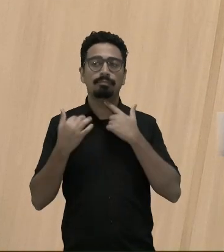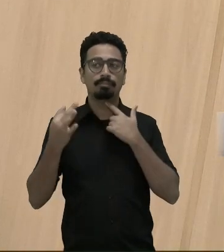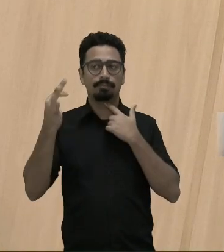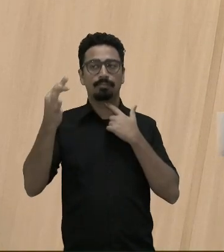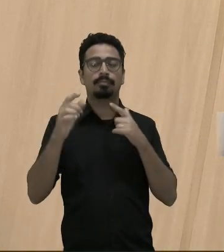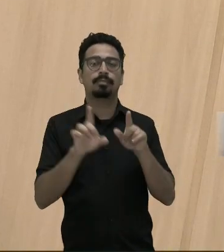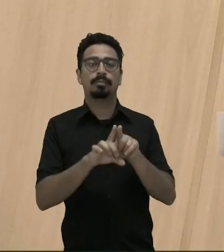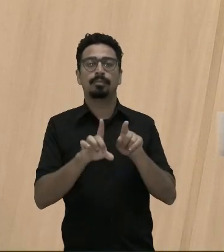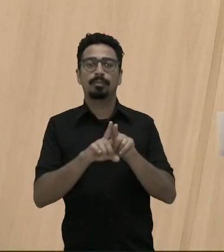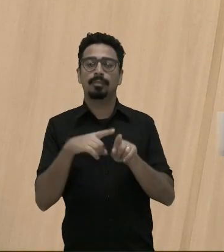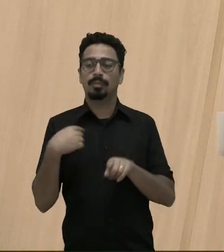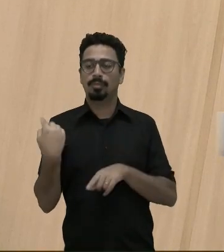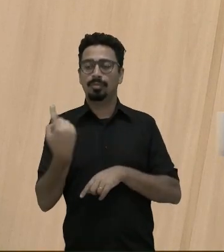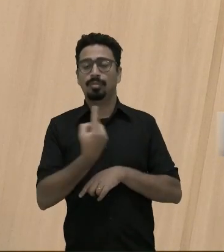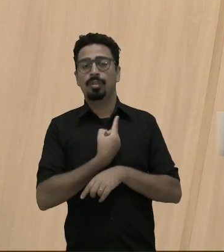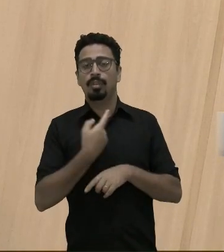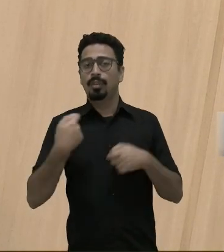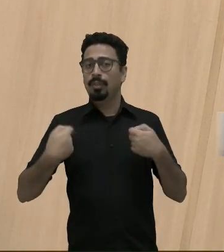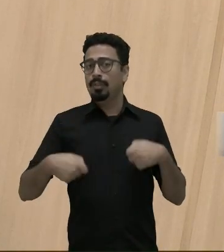nós temos primeiramente